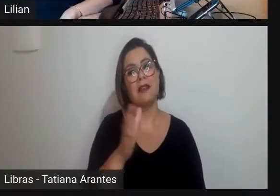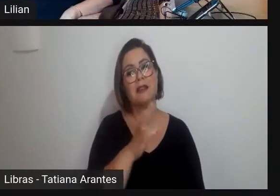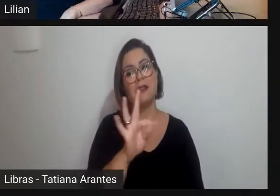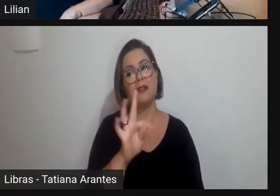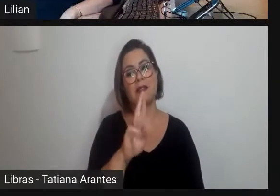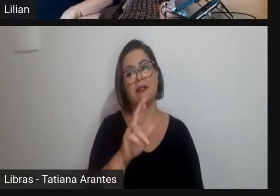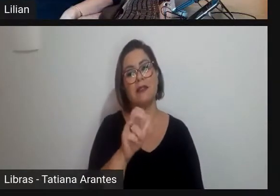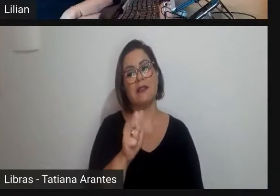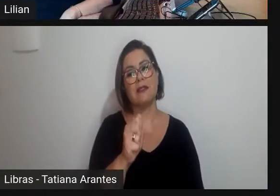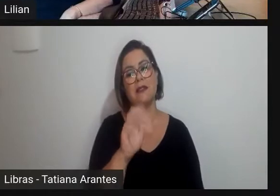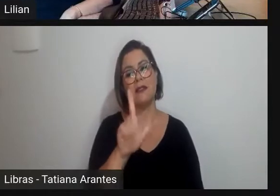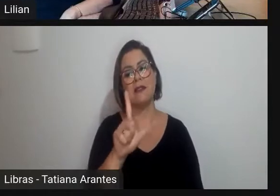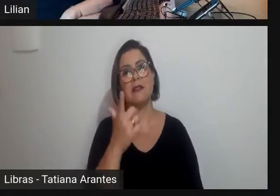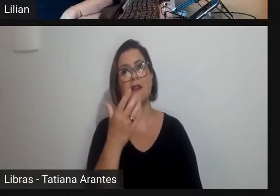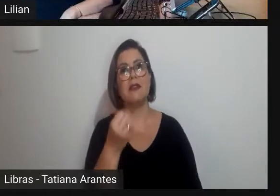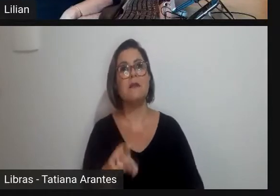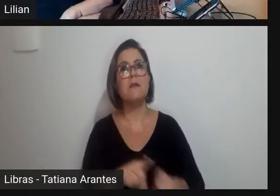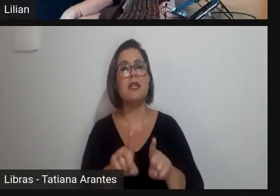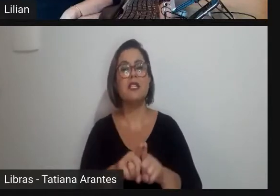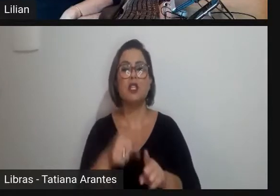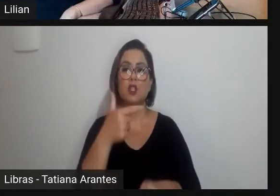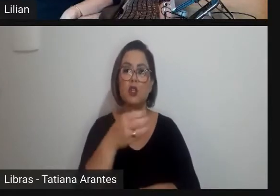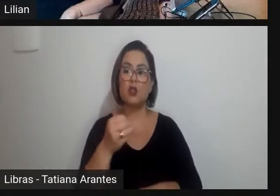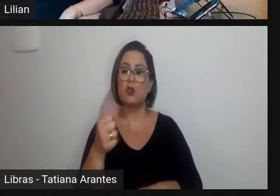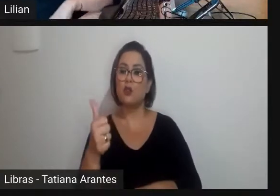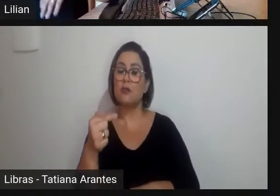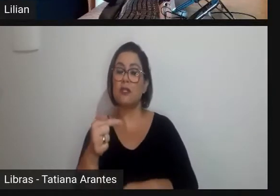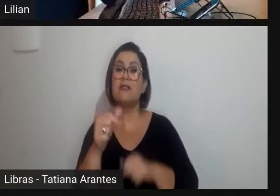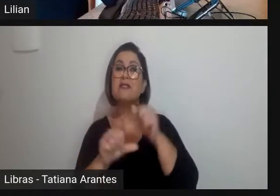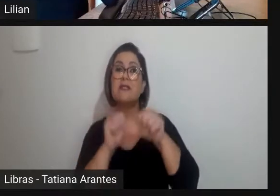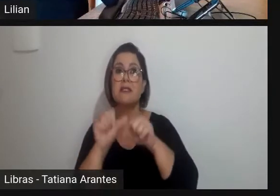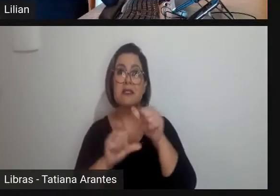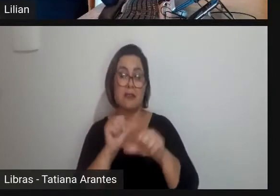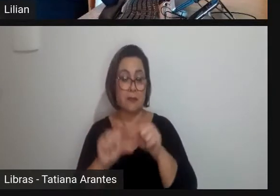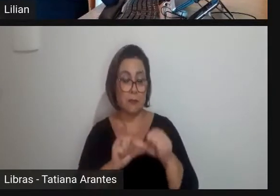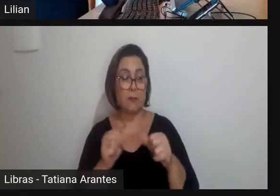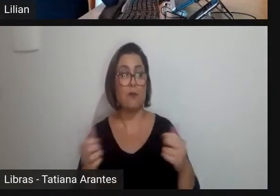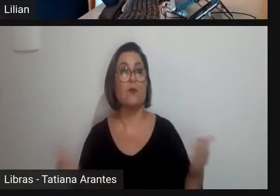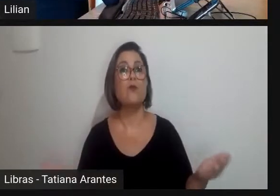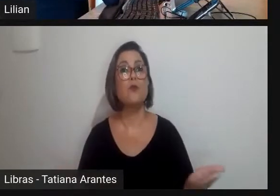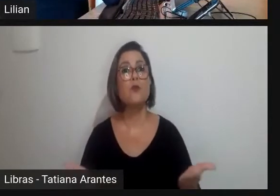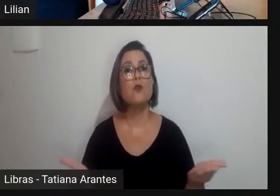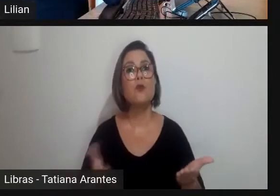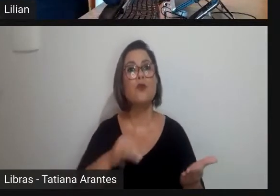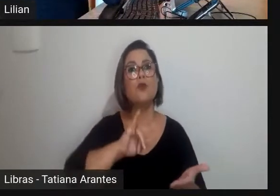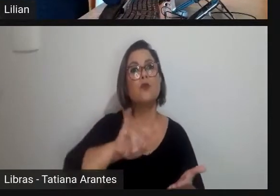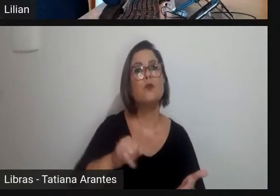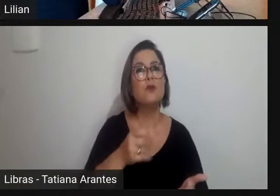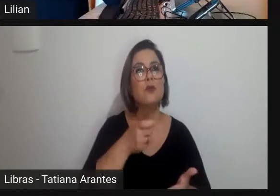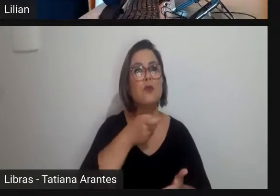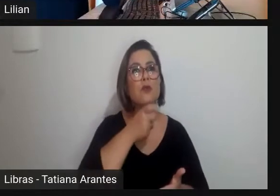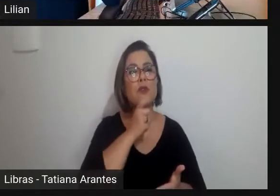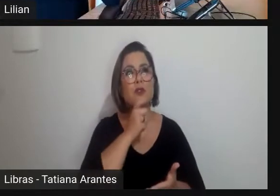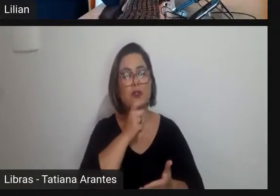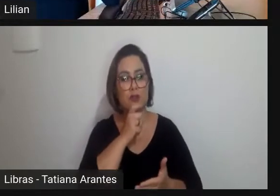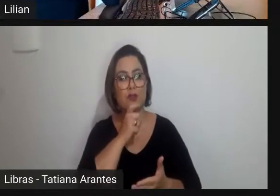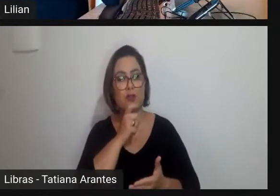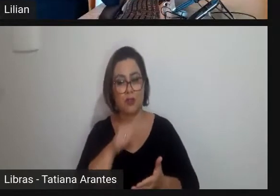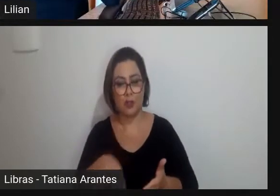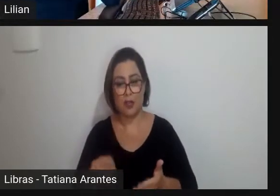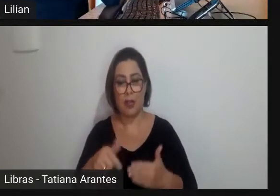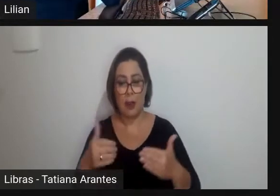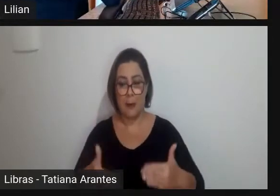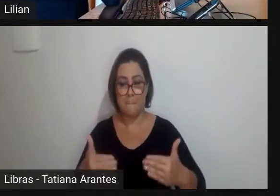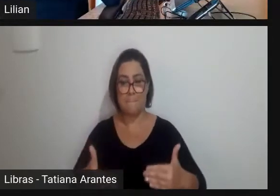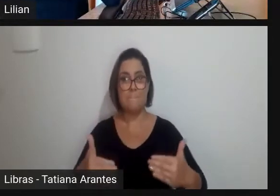Em 2017, houve essa alteração da CLT. E agora, né, em julho, o Ministério da Economia, pela Instrução